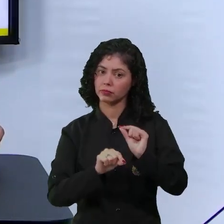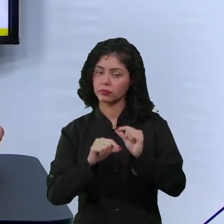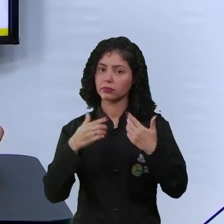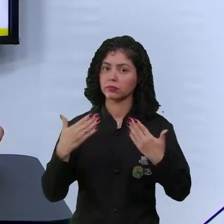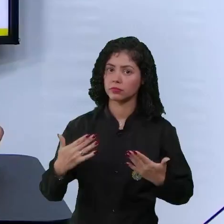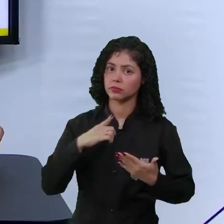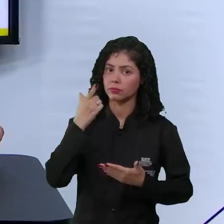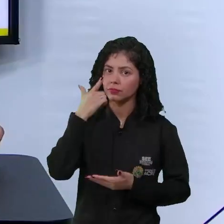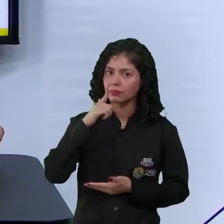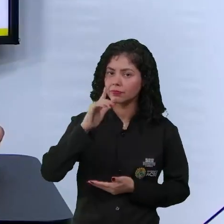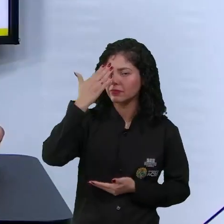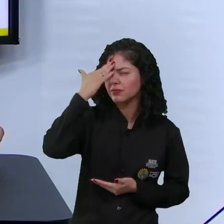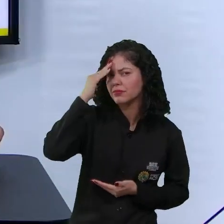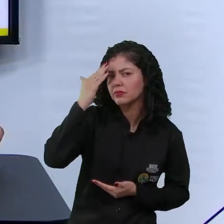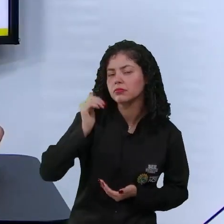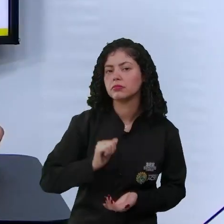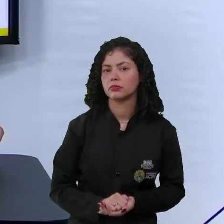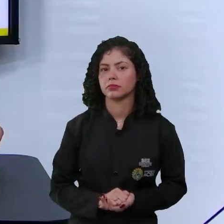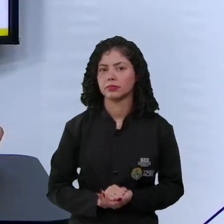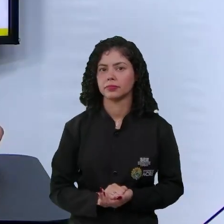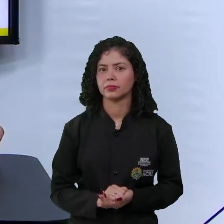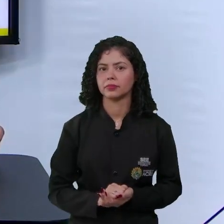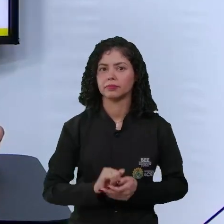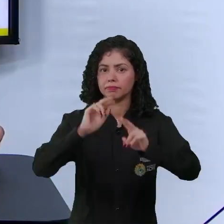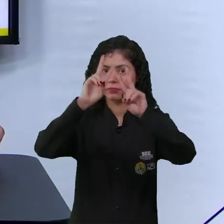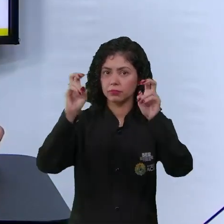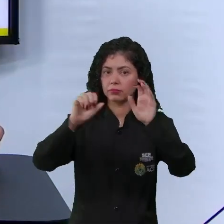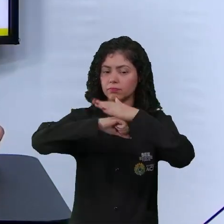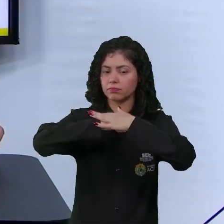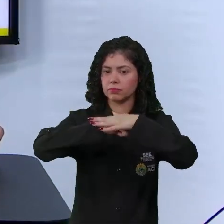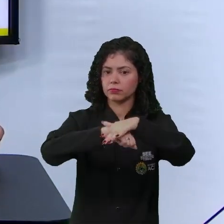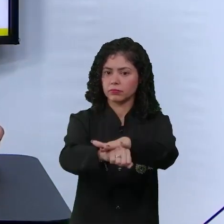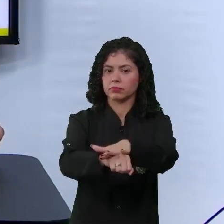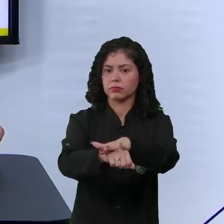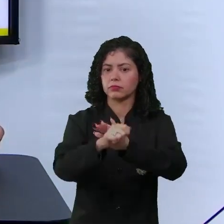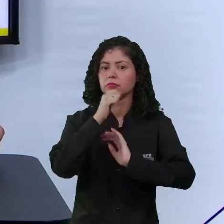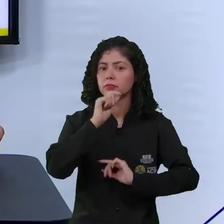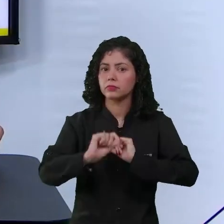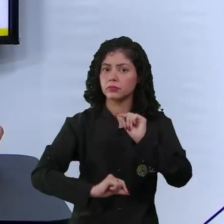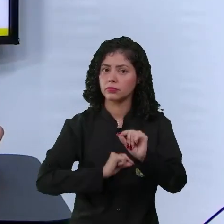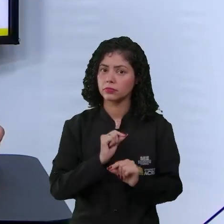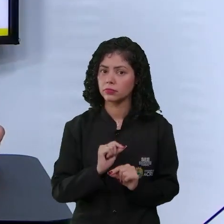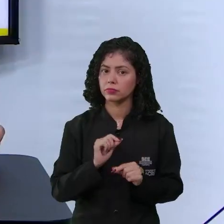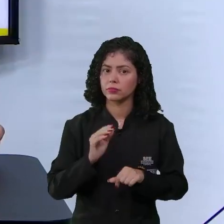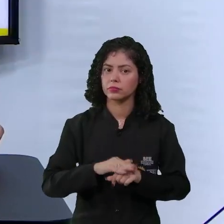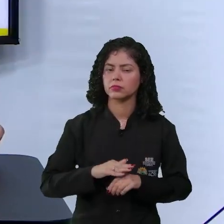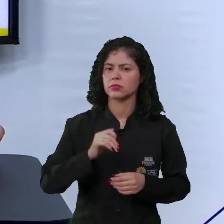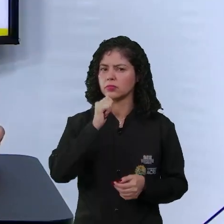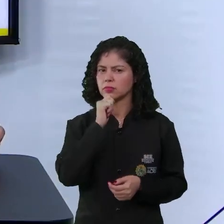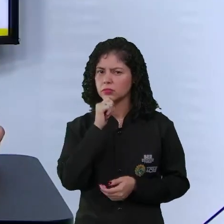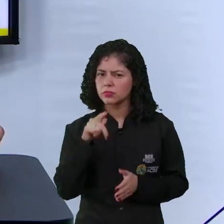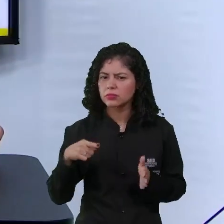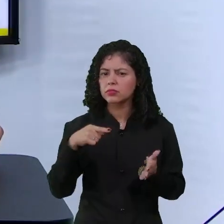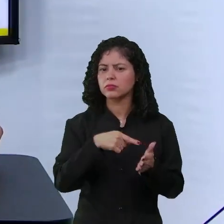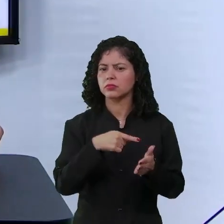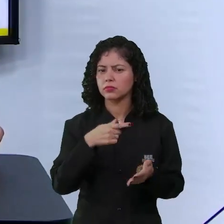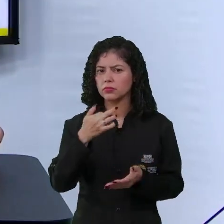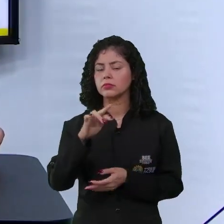ainda consegue entender acerca de racismo pela resistência de tipo, é marginalizado, é